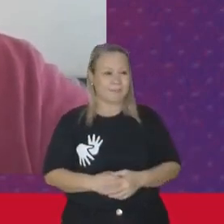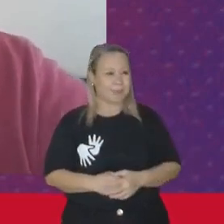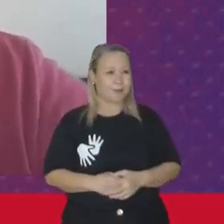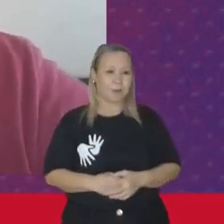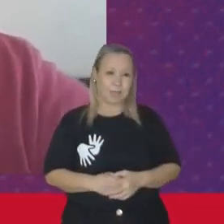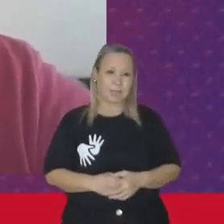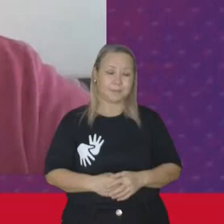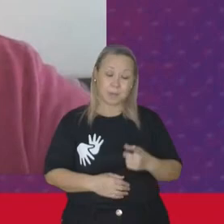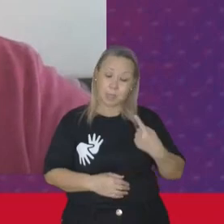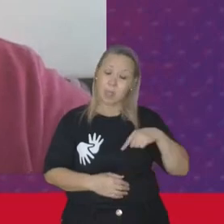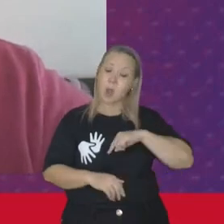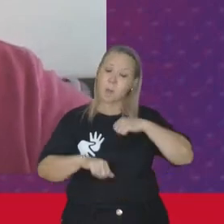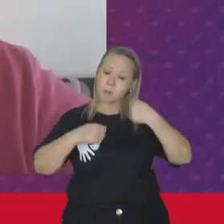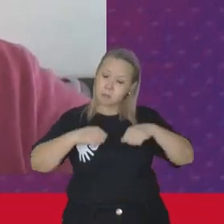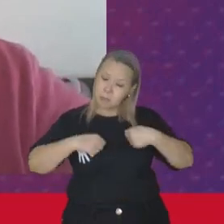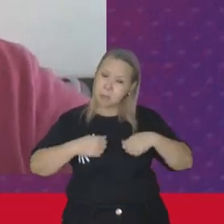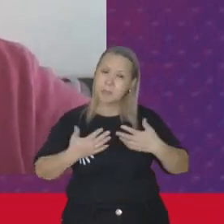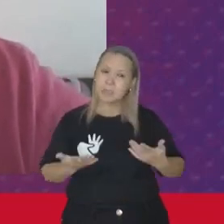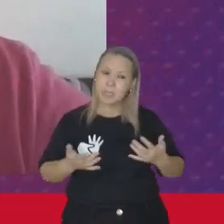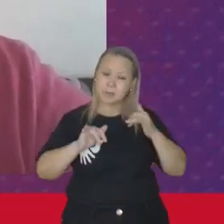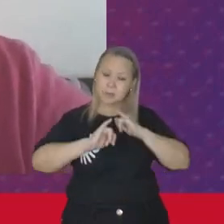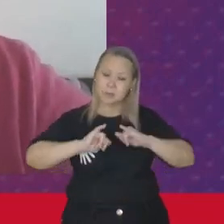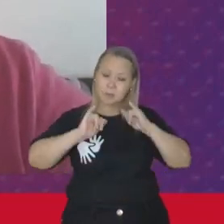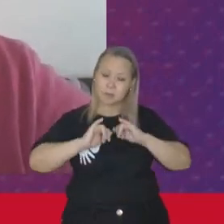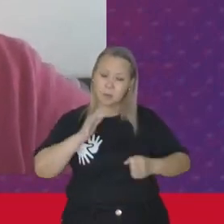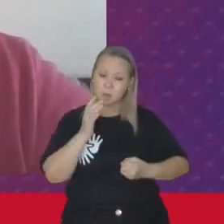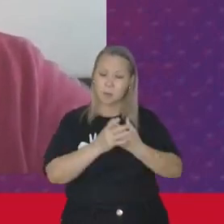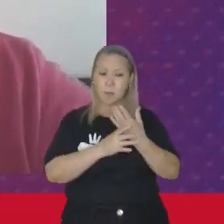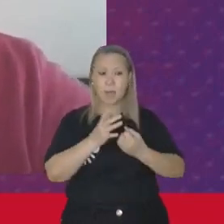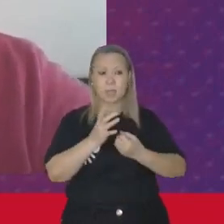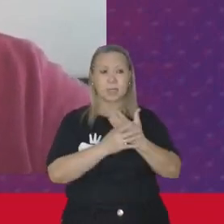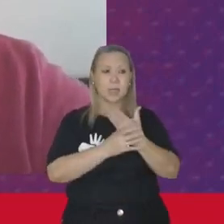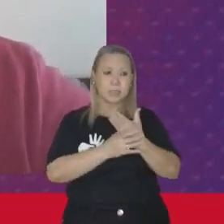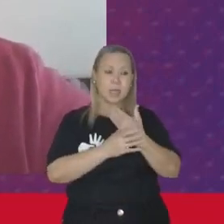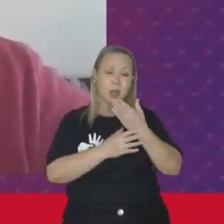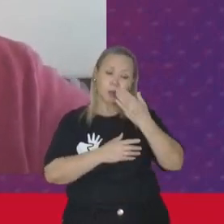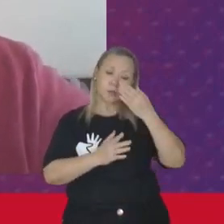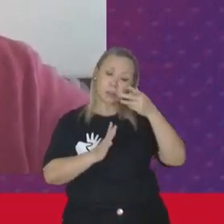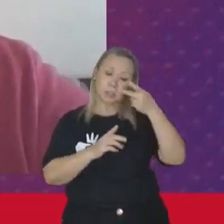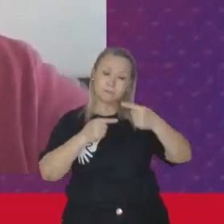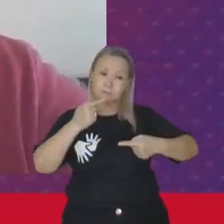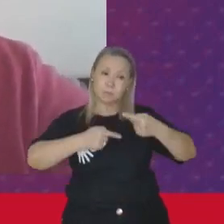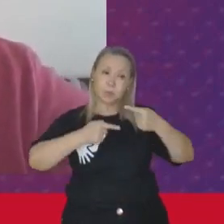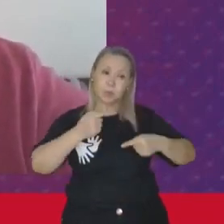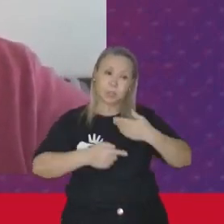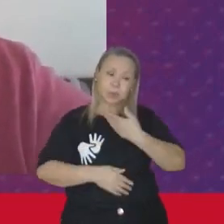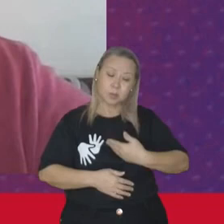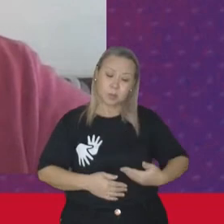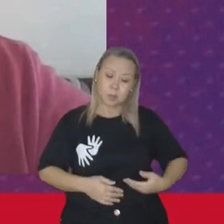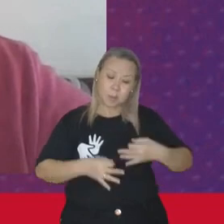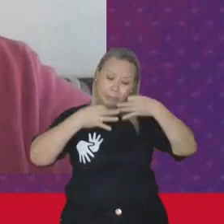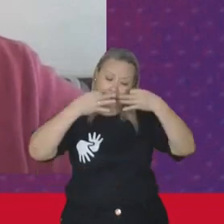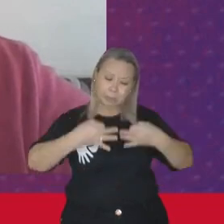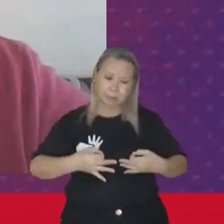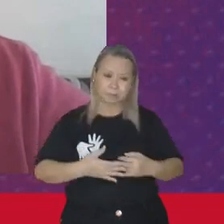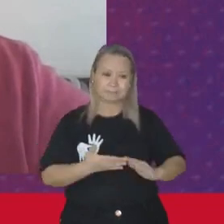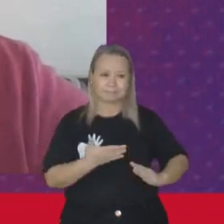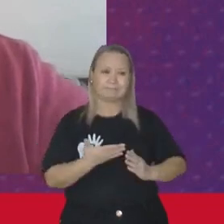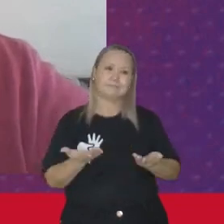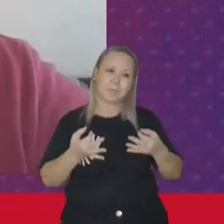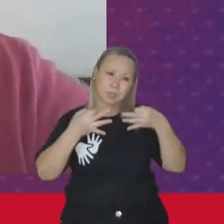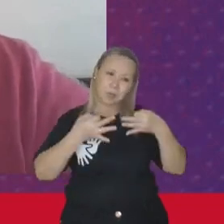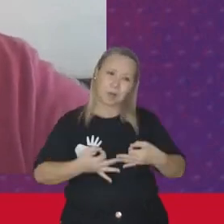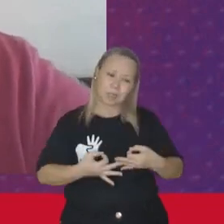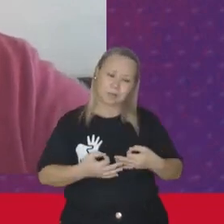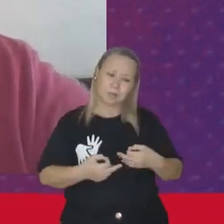que nós precisamos para a elaboração de políticas públicas mais aderente à questão de